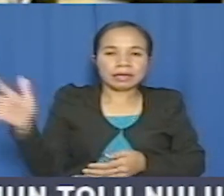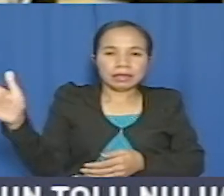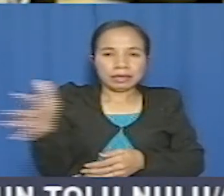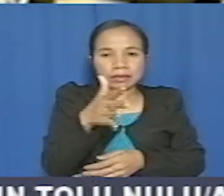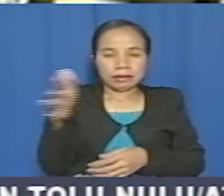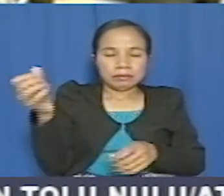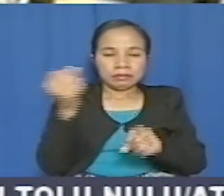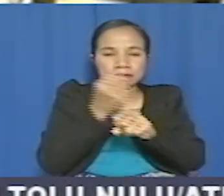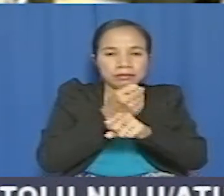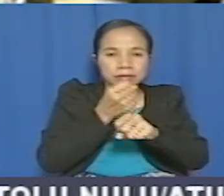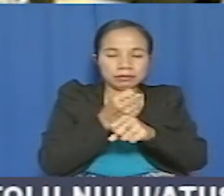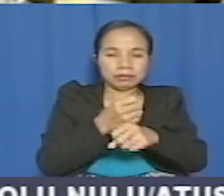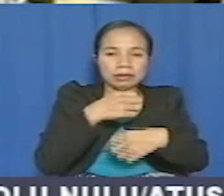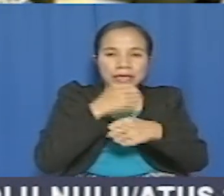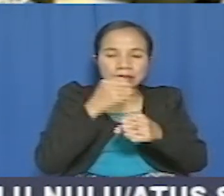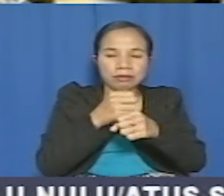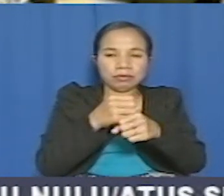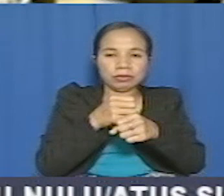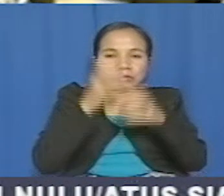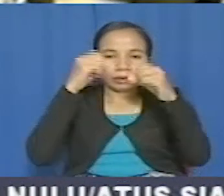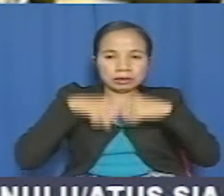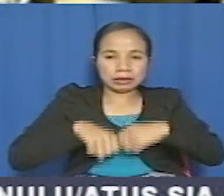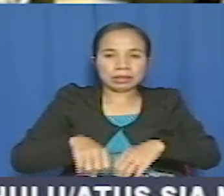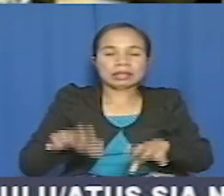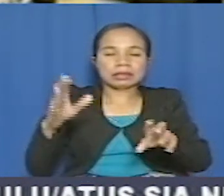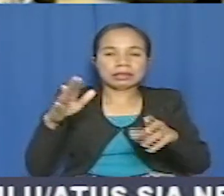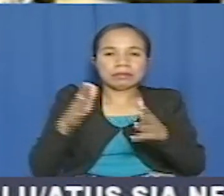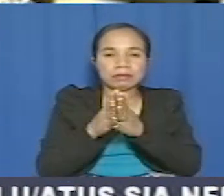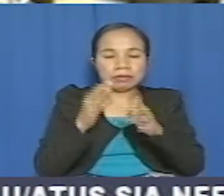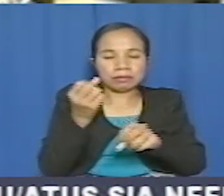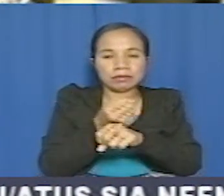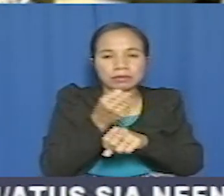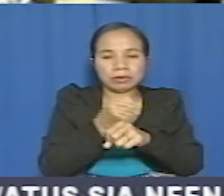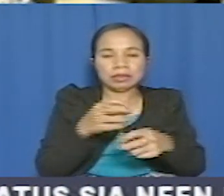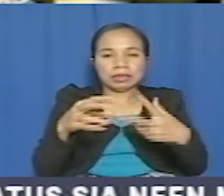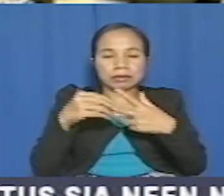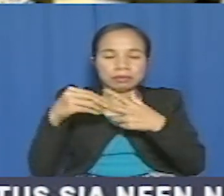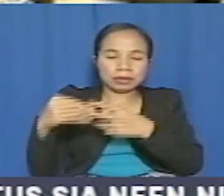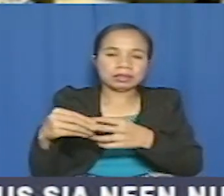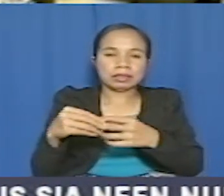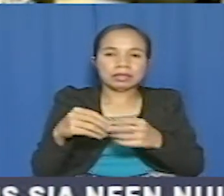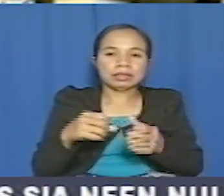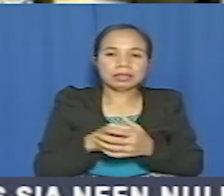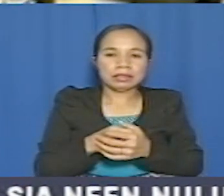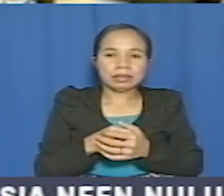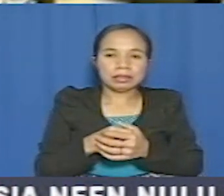e causamos la loranta sibot, lili a costa surunian,